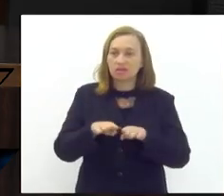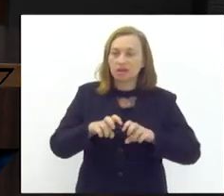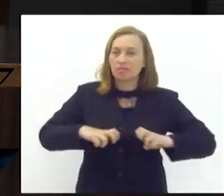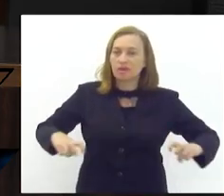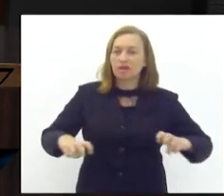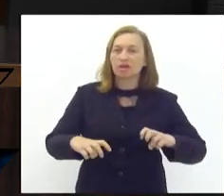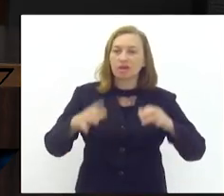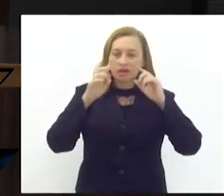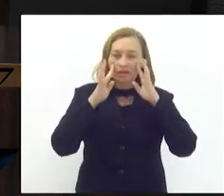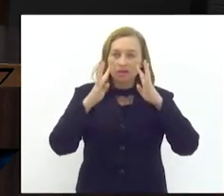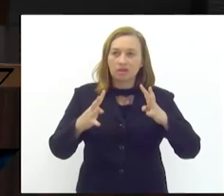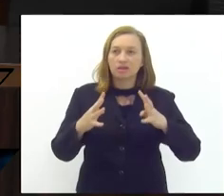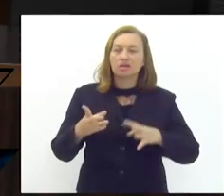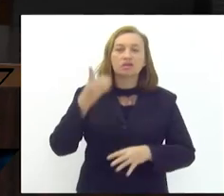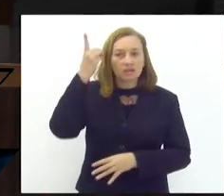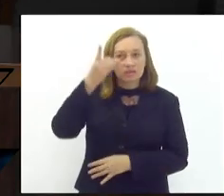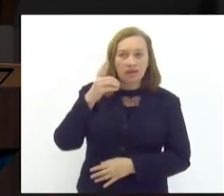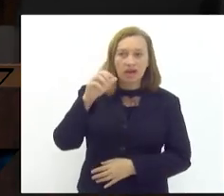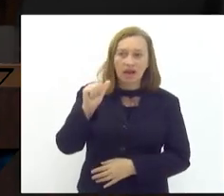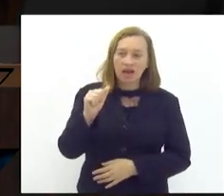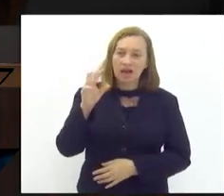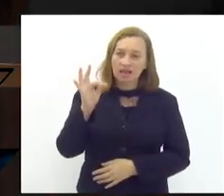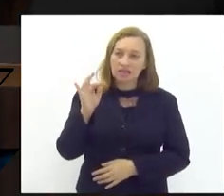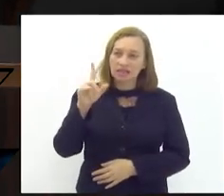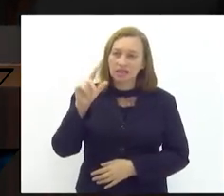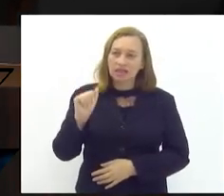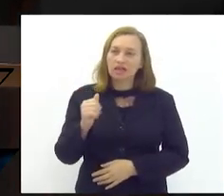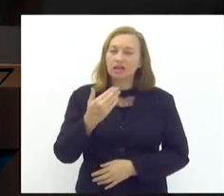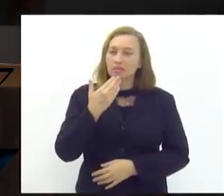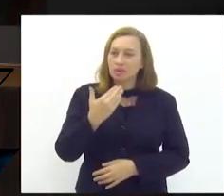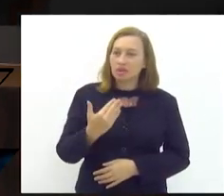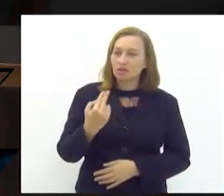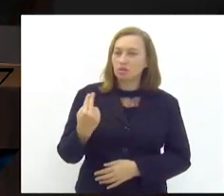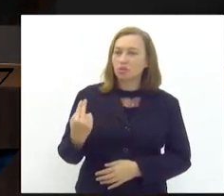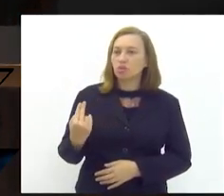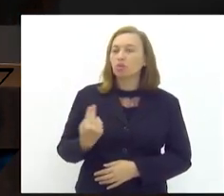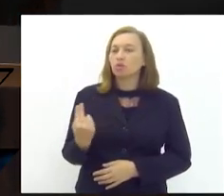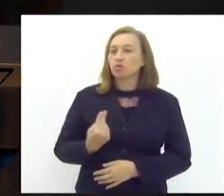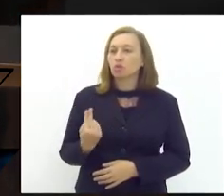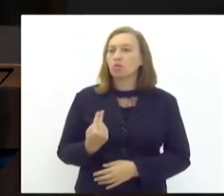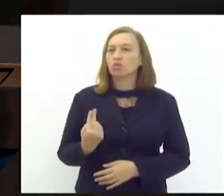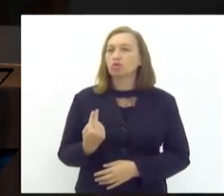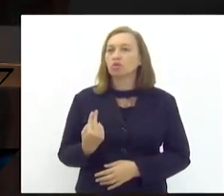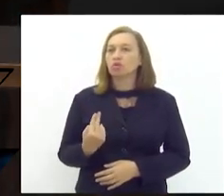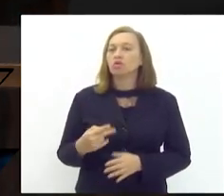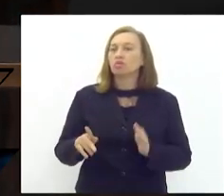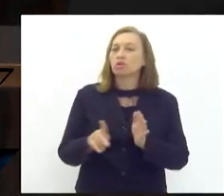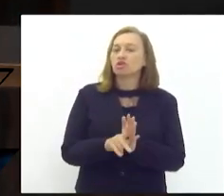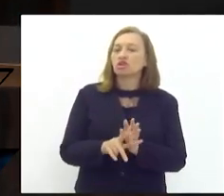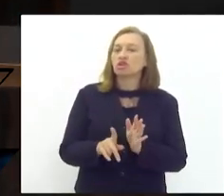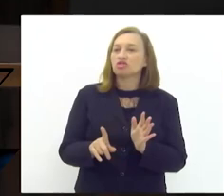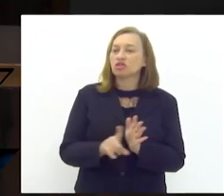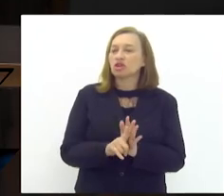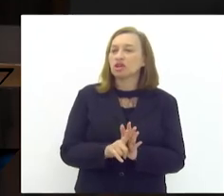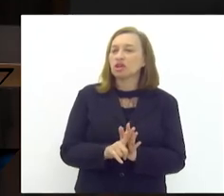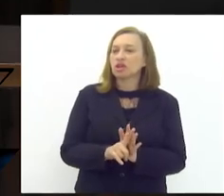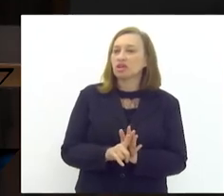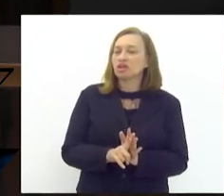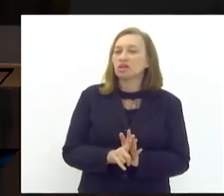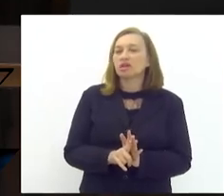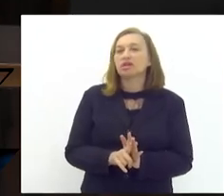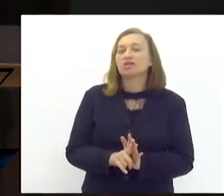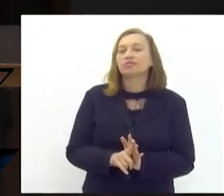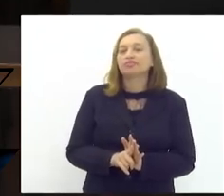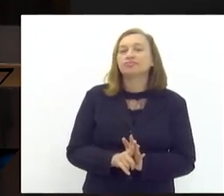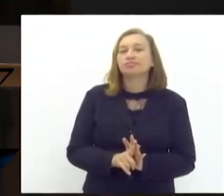que o deputado Átila Nunes solicitou também a qual autoria no projeto nesse projeto que a gente é o